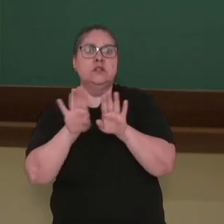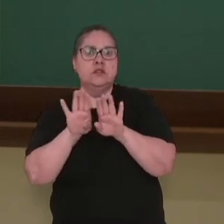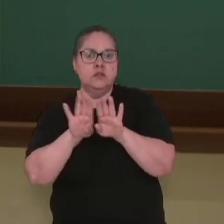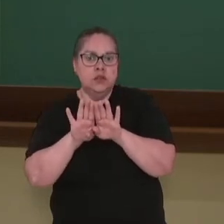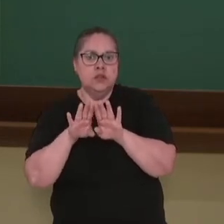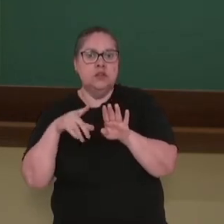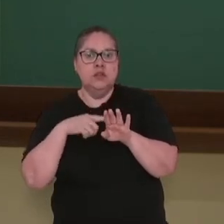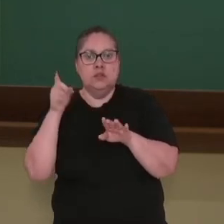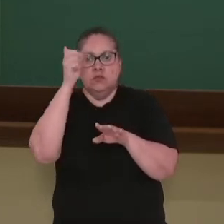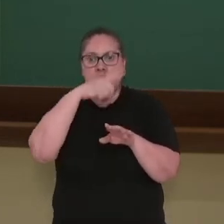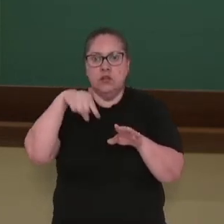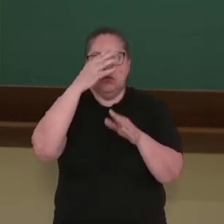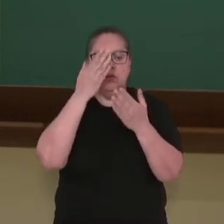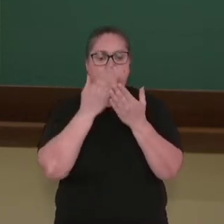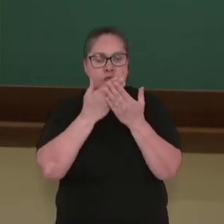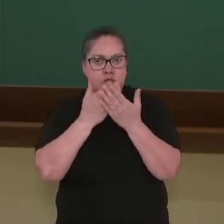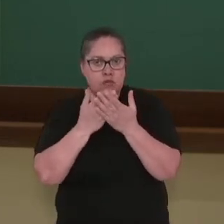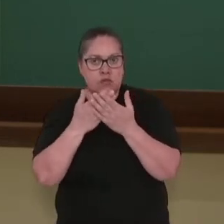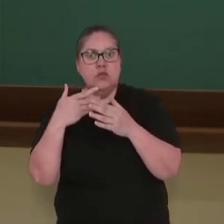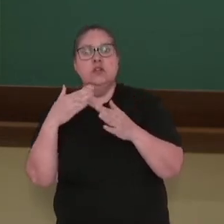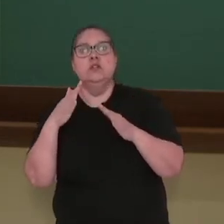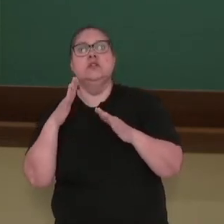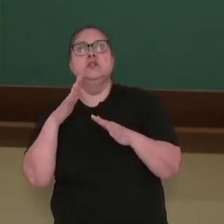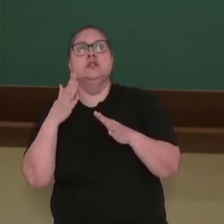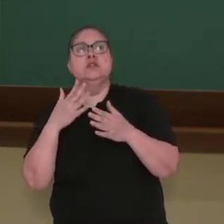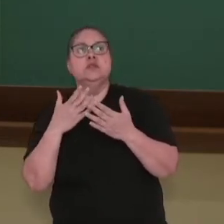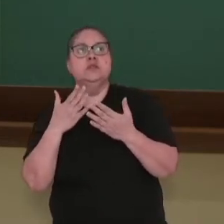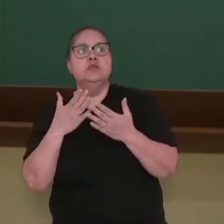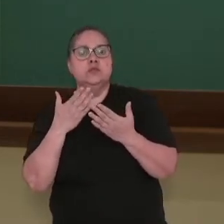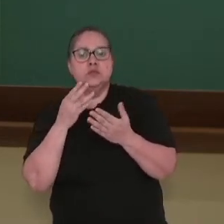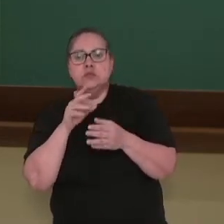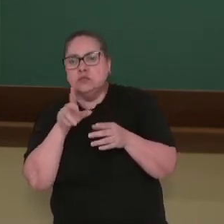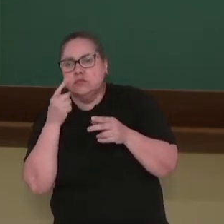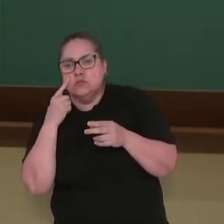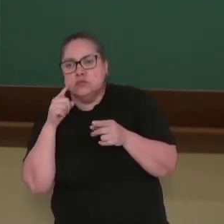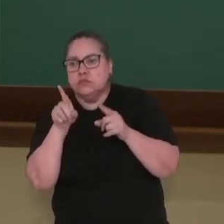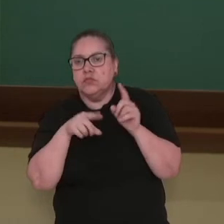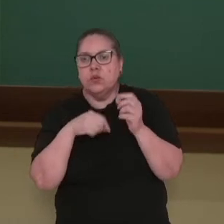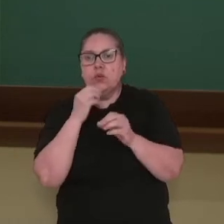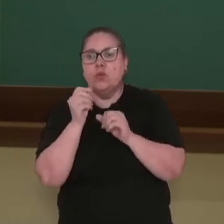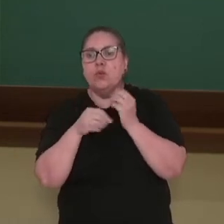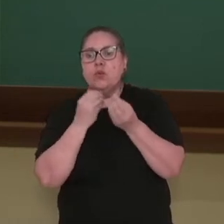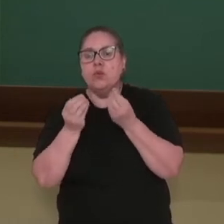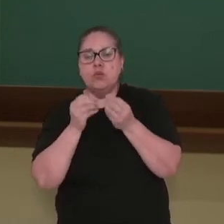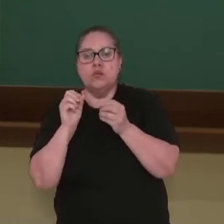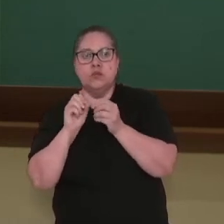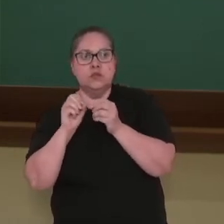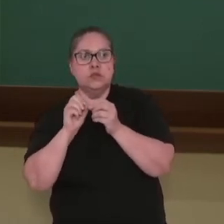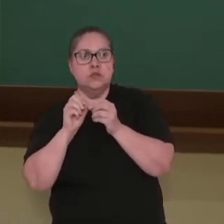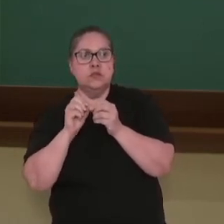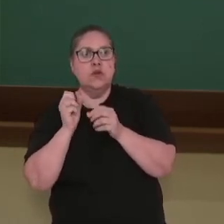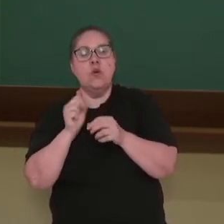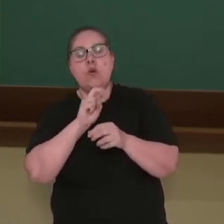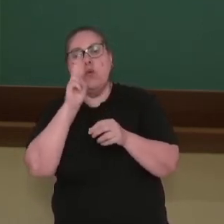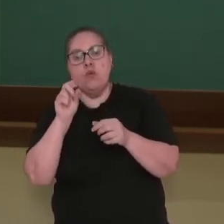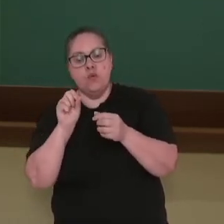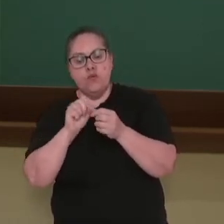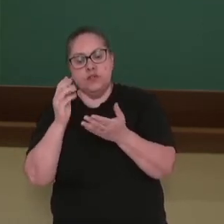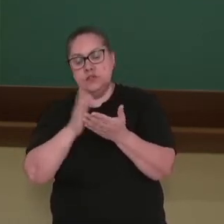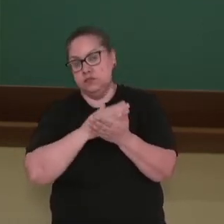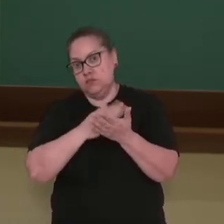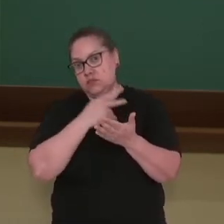as dificuldades de frente, certo? Vamos de uma segunda atividade. Agora,